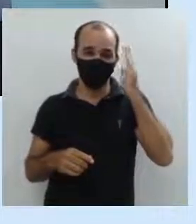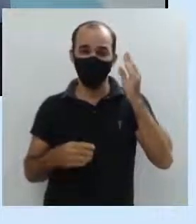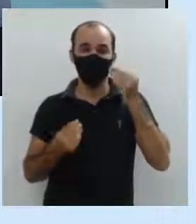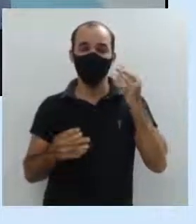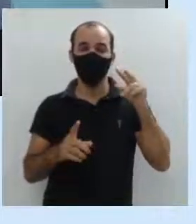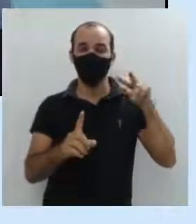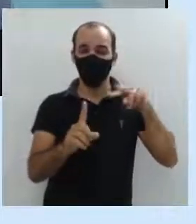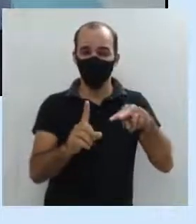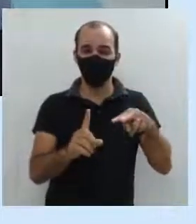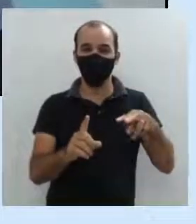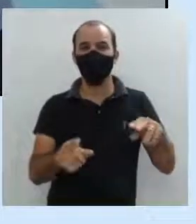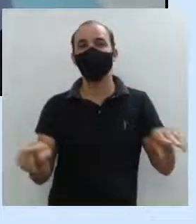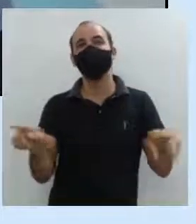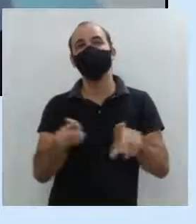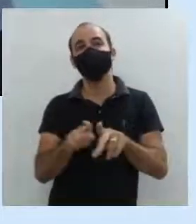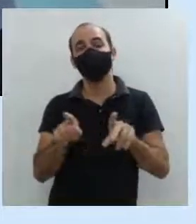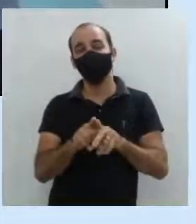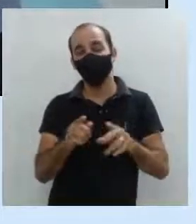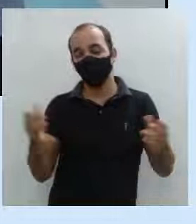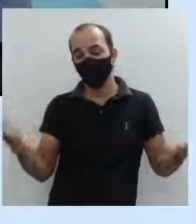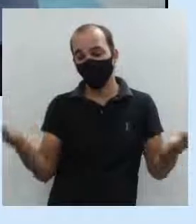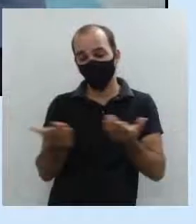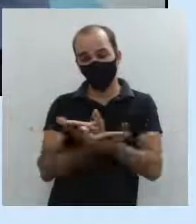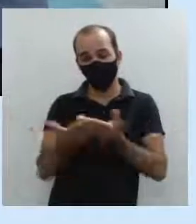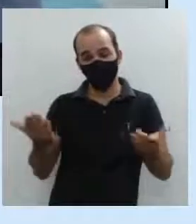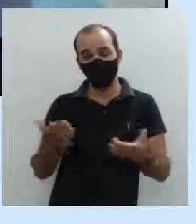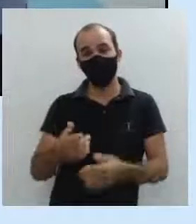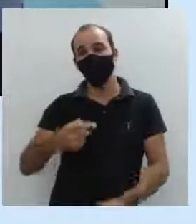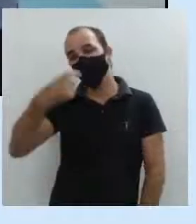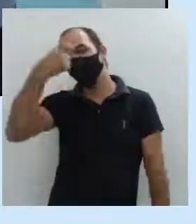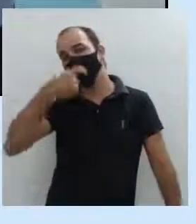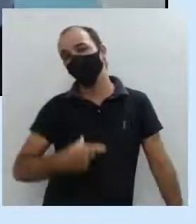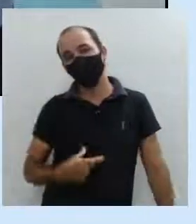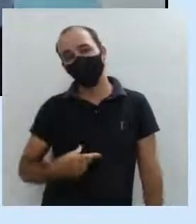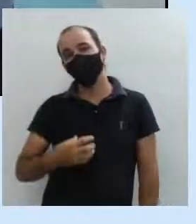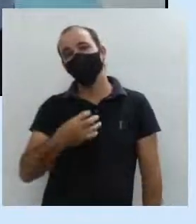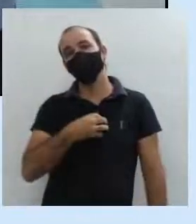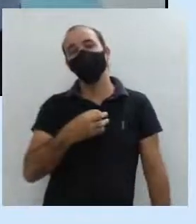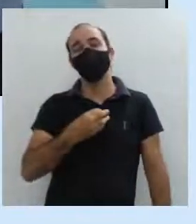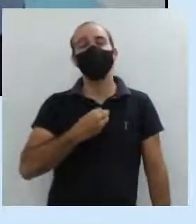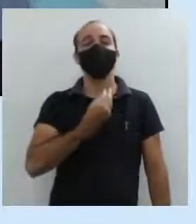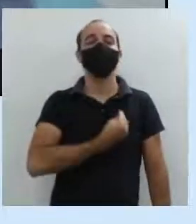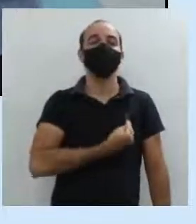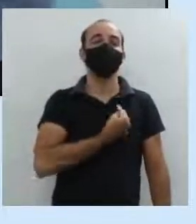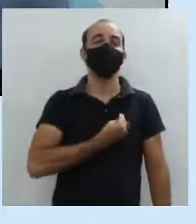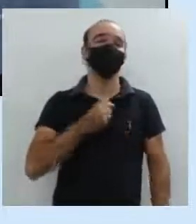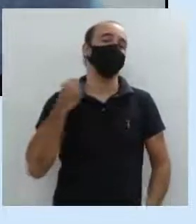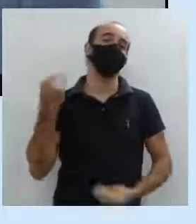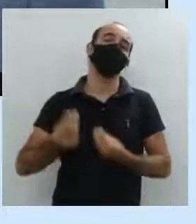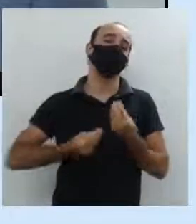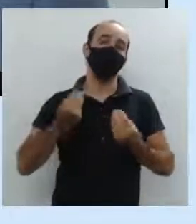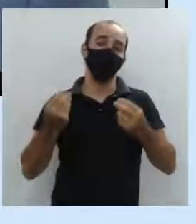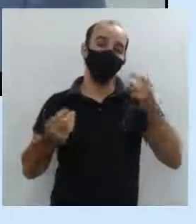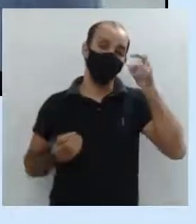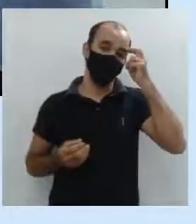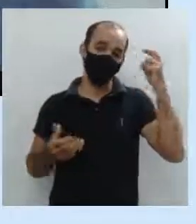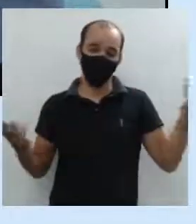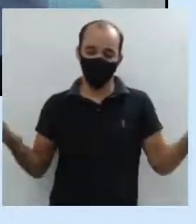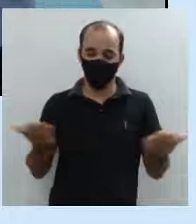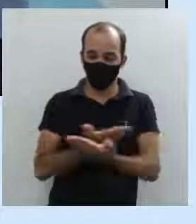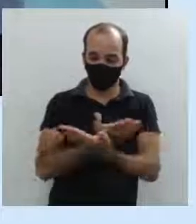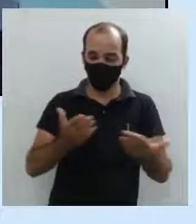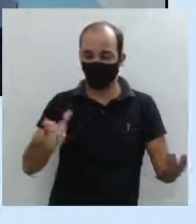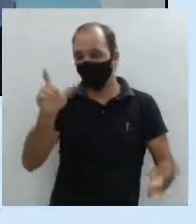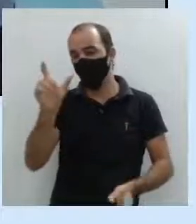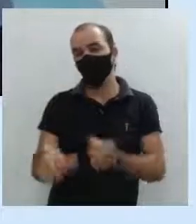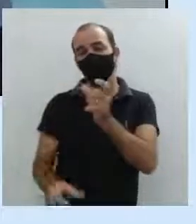ela está relacionada com a nossa forma de ser, com a nossa forma de viver e como ela é trazida para